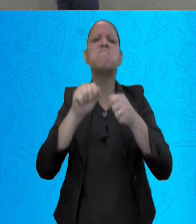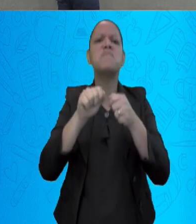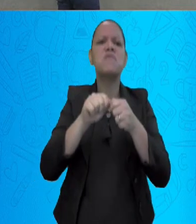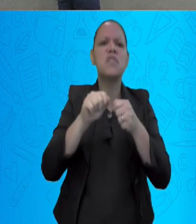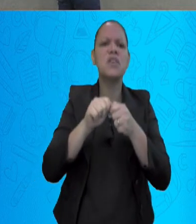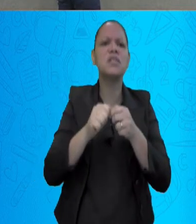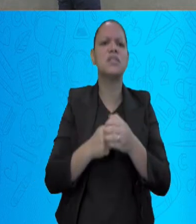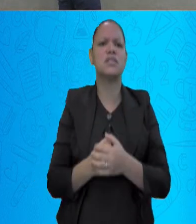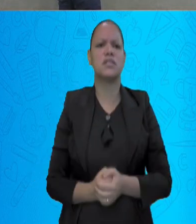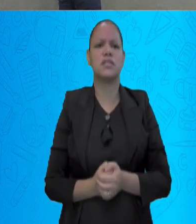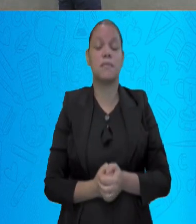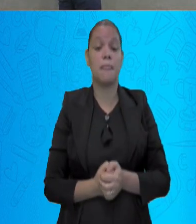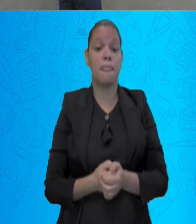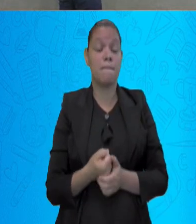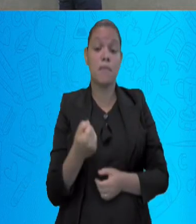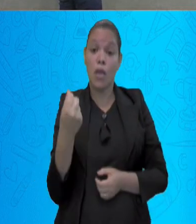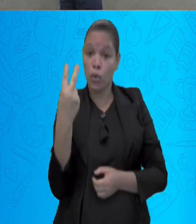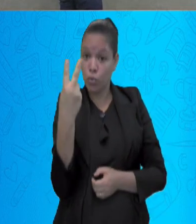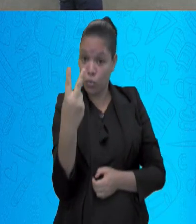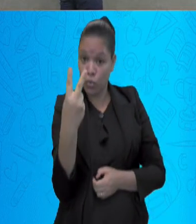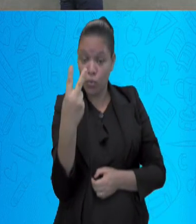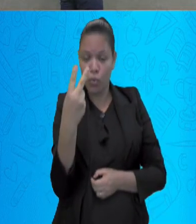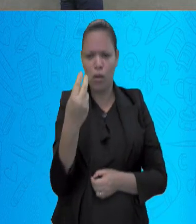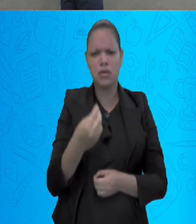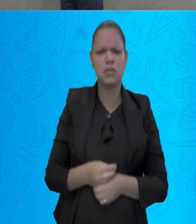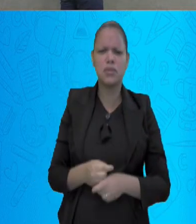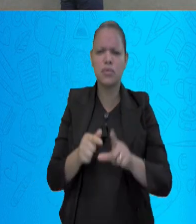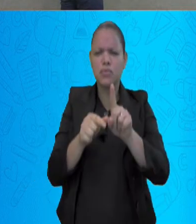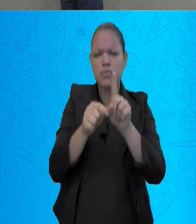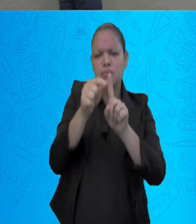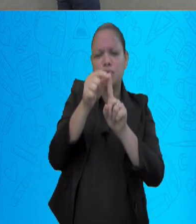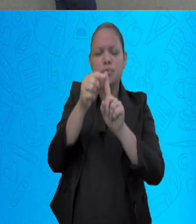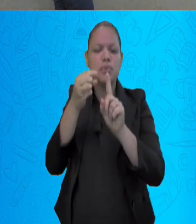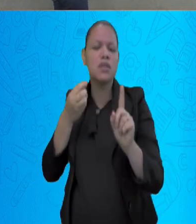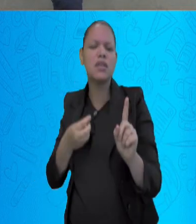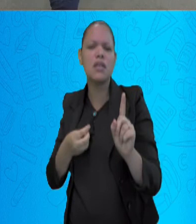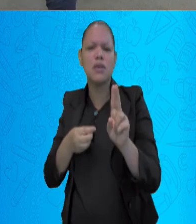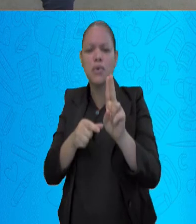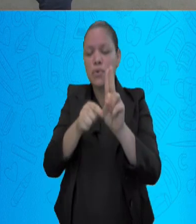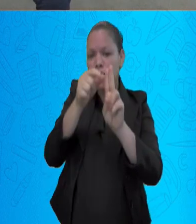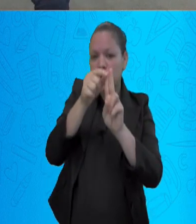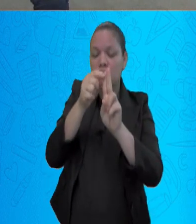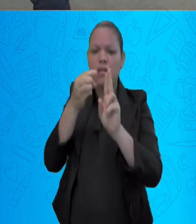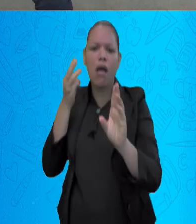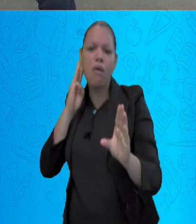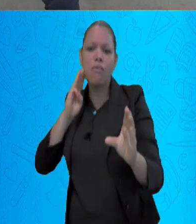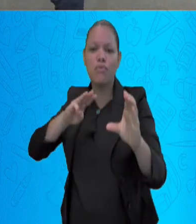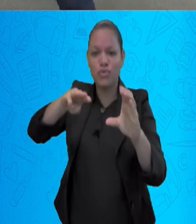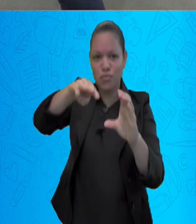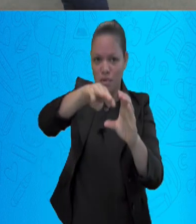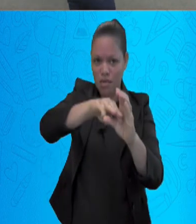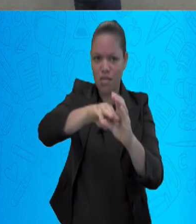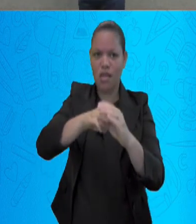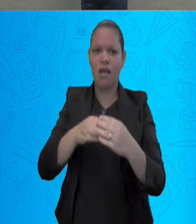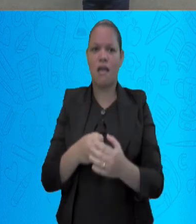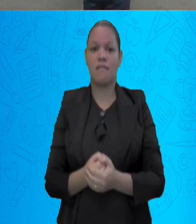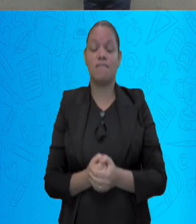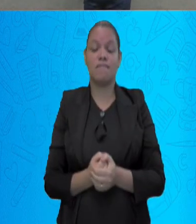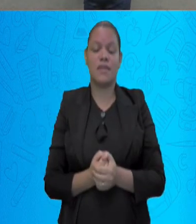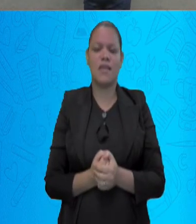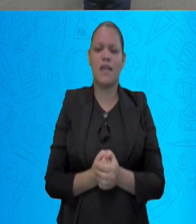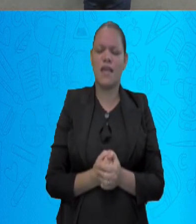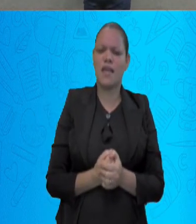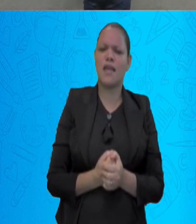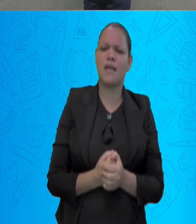Temos 1, 2, 3, 4, 5, 6, 7 dezenas. Ele não fez centenas. Então,